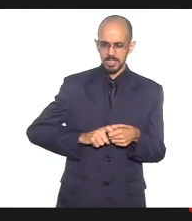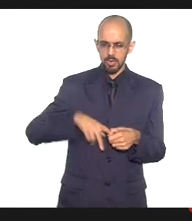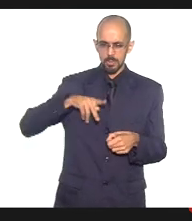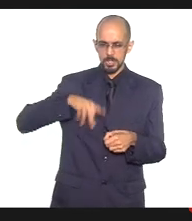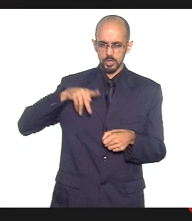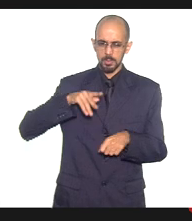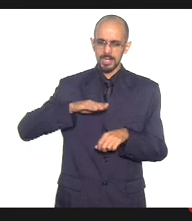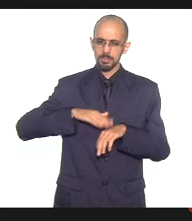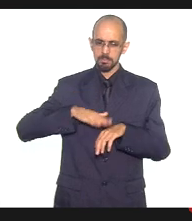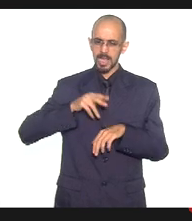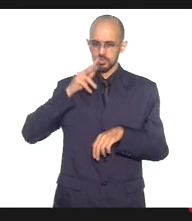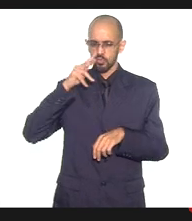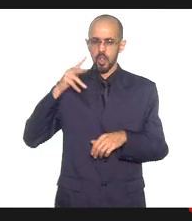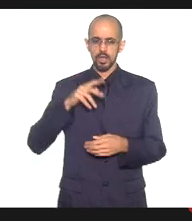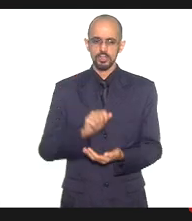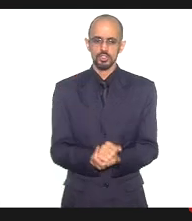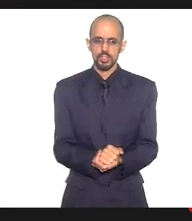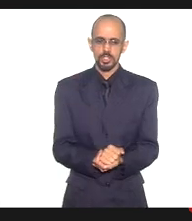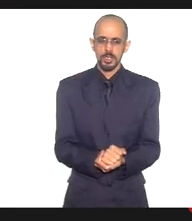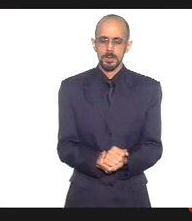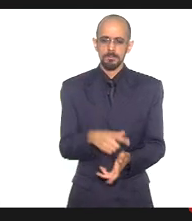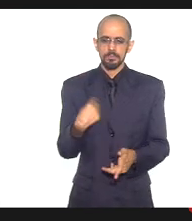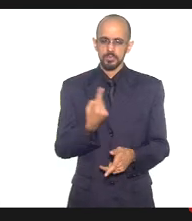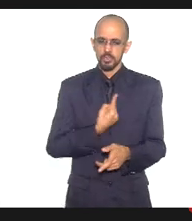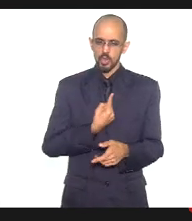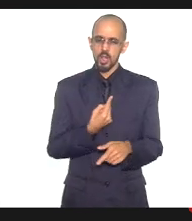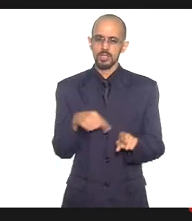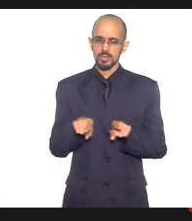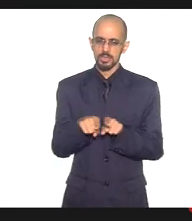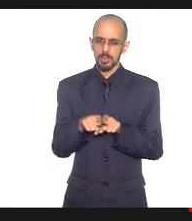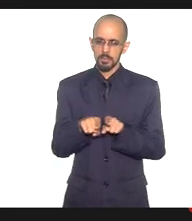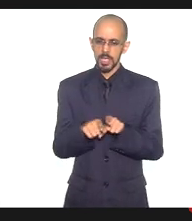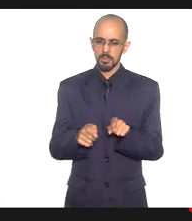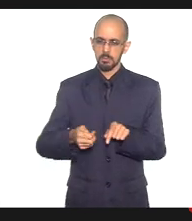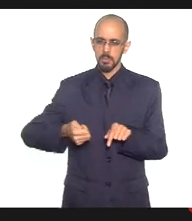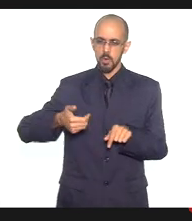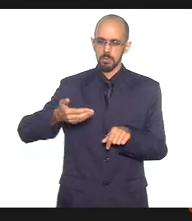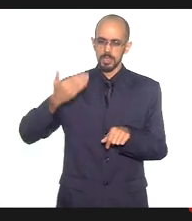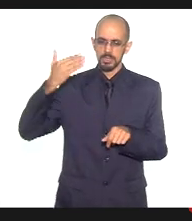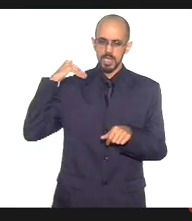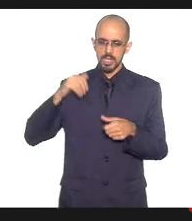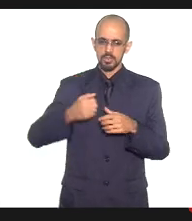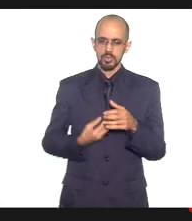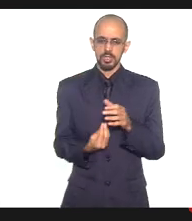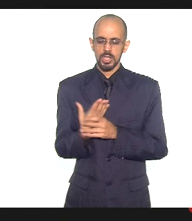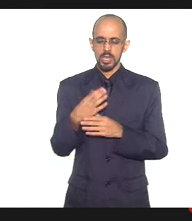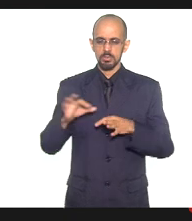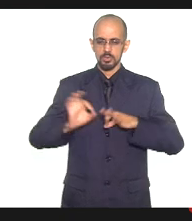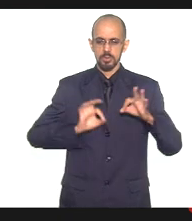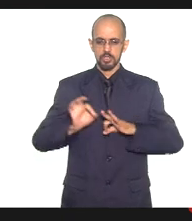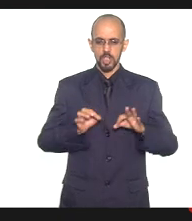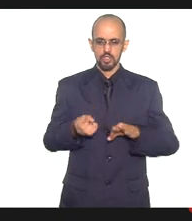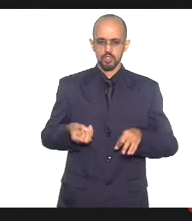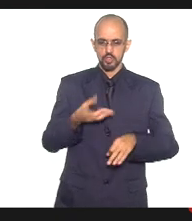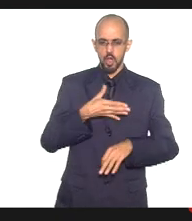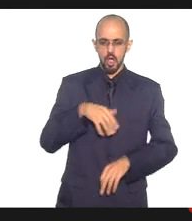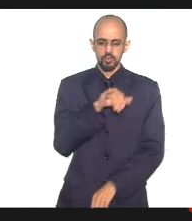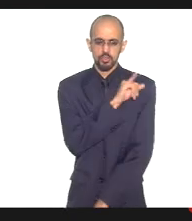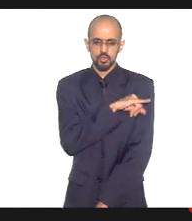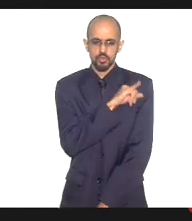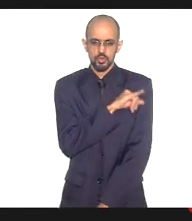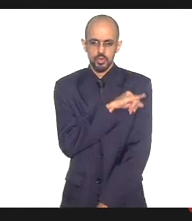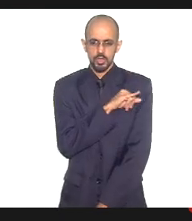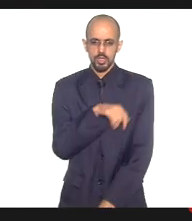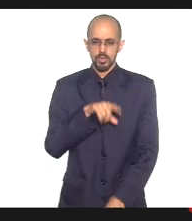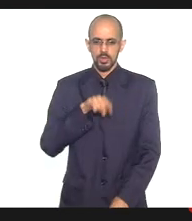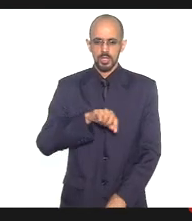a gente não para por aí, presidente. A gente patrocinou nos últimos anos vários projetos ligados diretamente aqui ao Rio de Janeiro, como o Prêmio